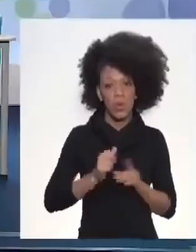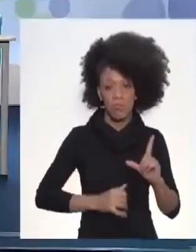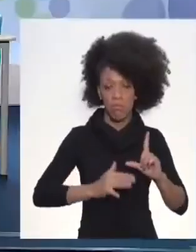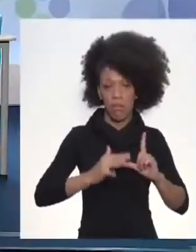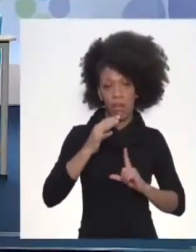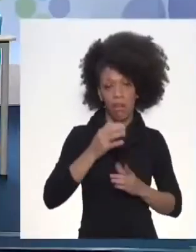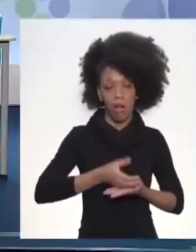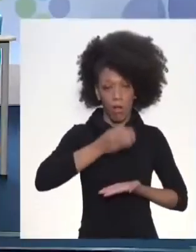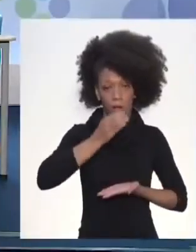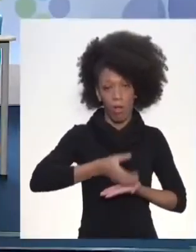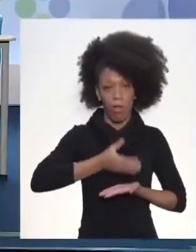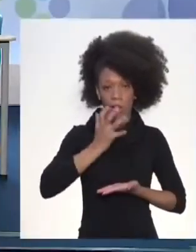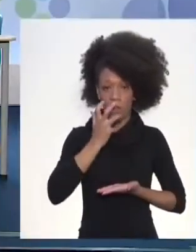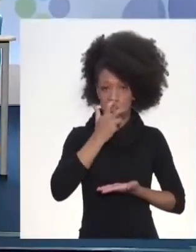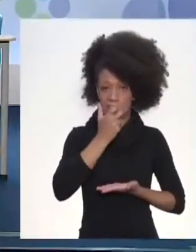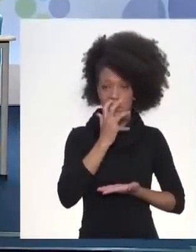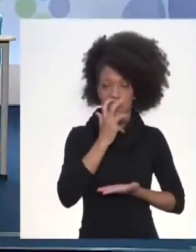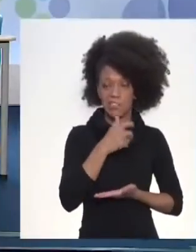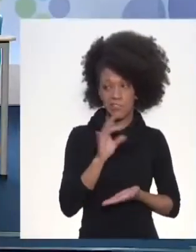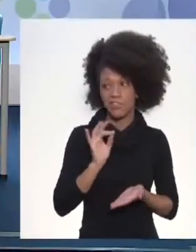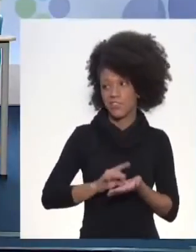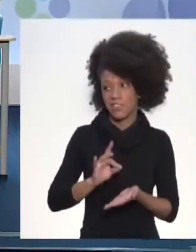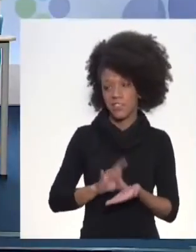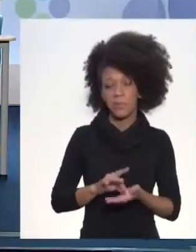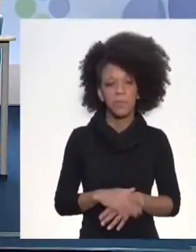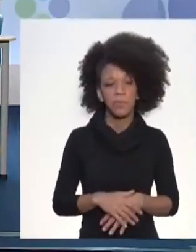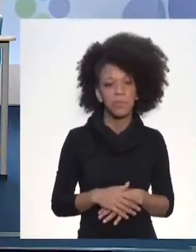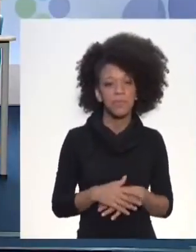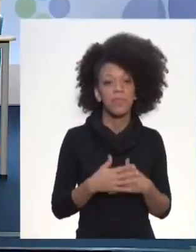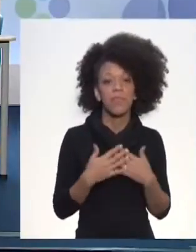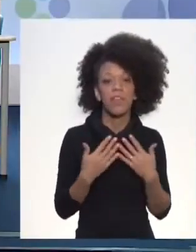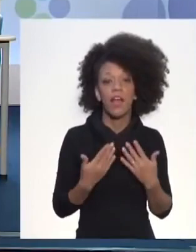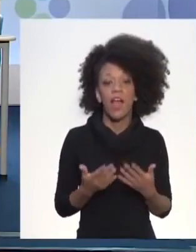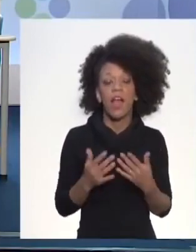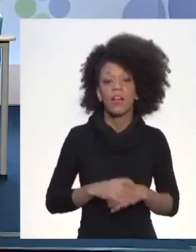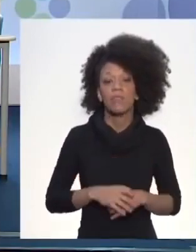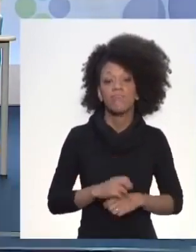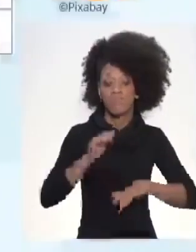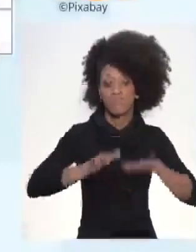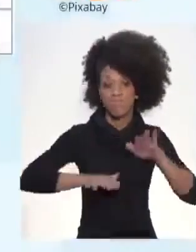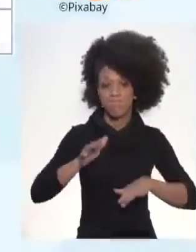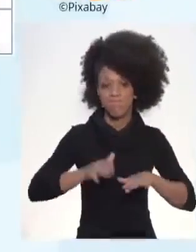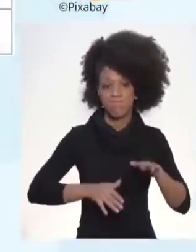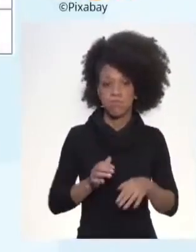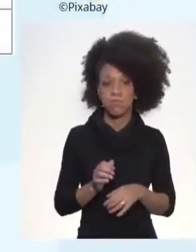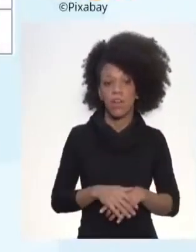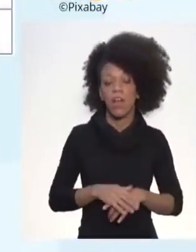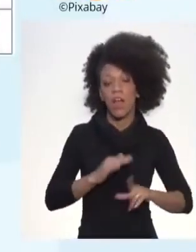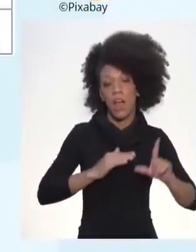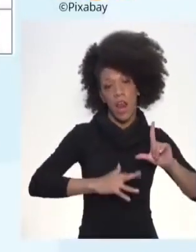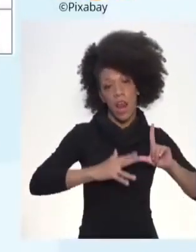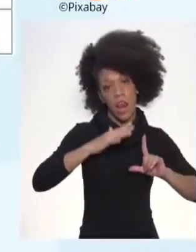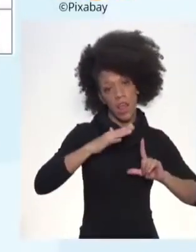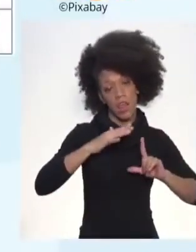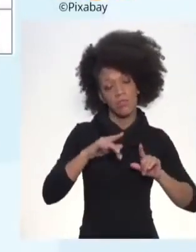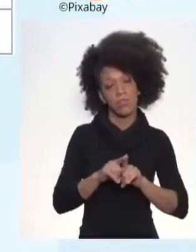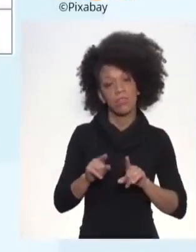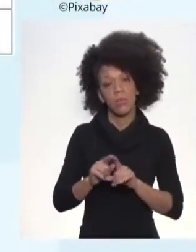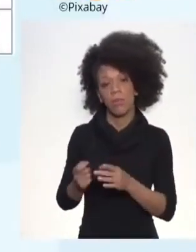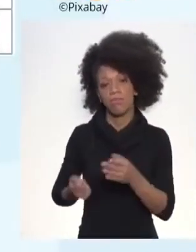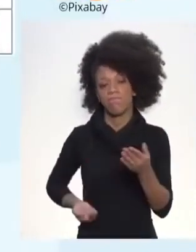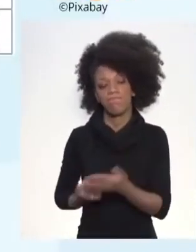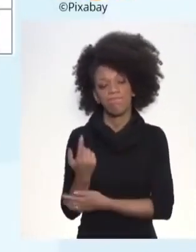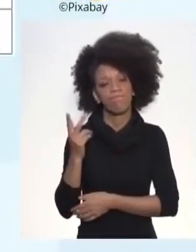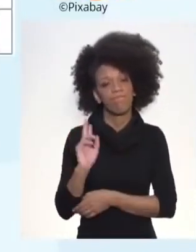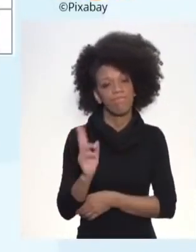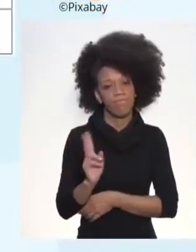na vida. Okay? Verdade, tá? As grandezas expressas no quadro aí são litros de suco e o valor pago pelo produto,